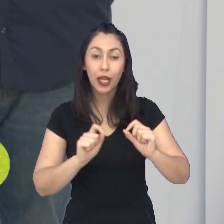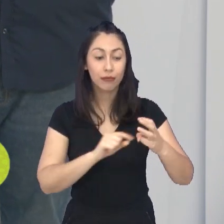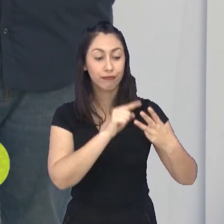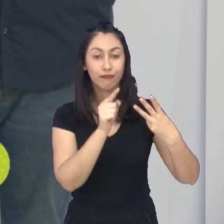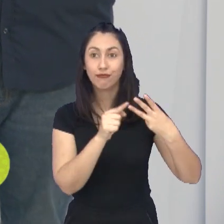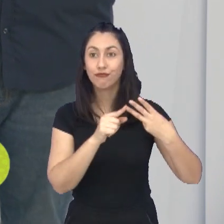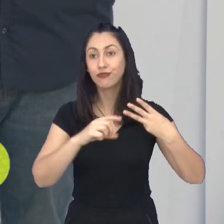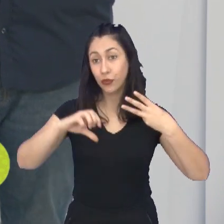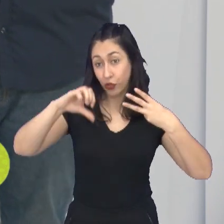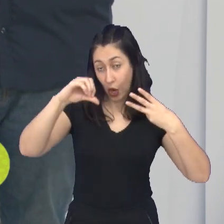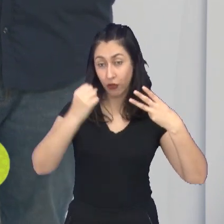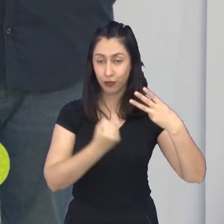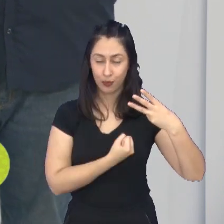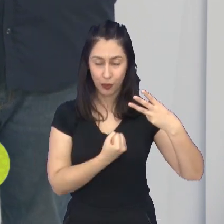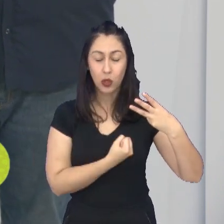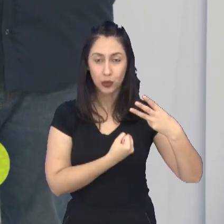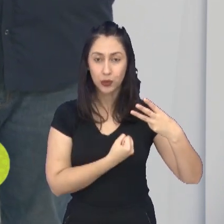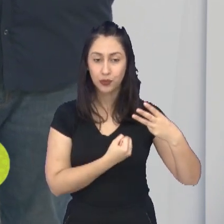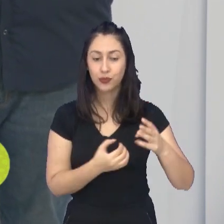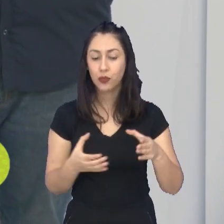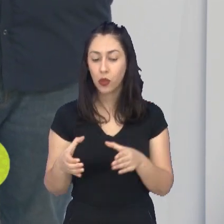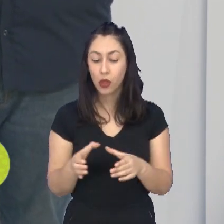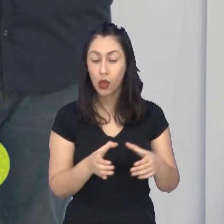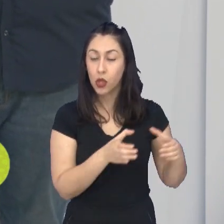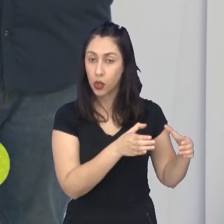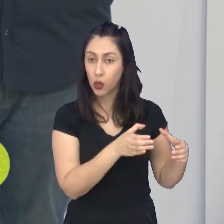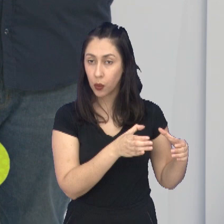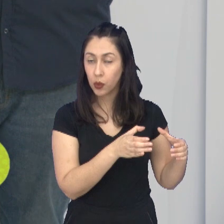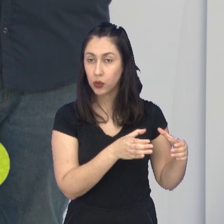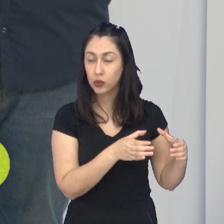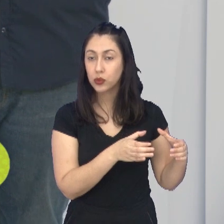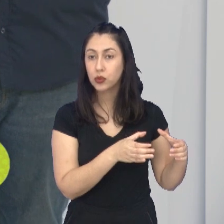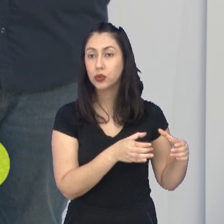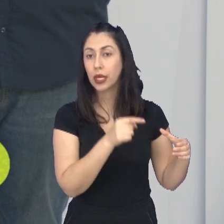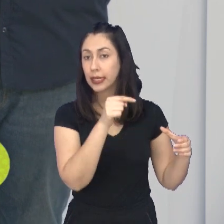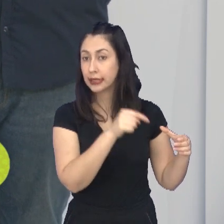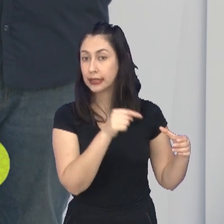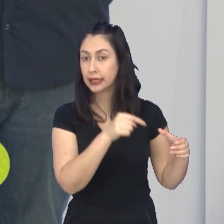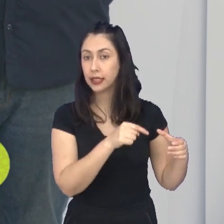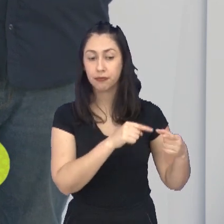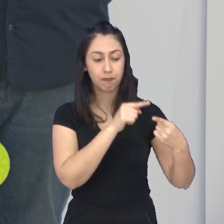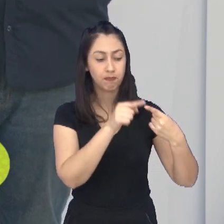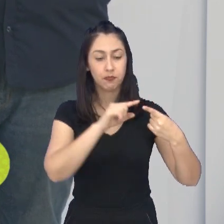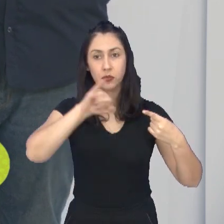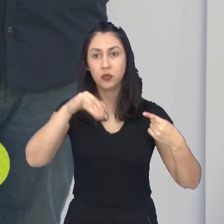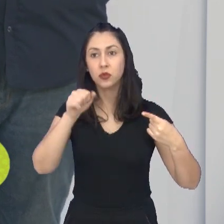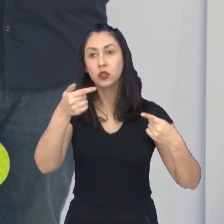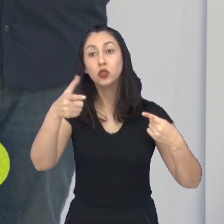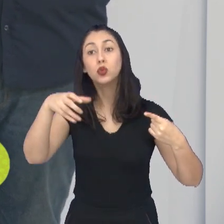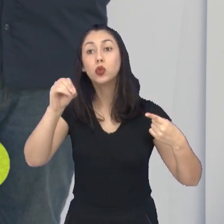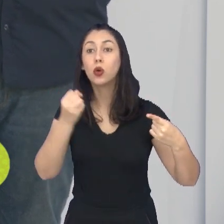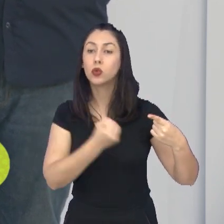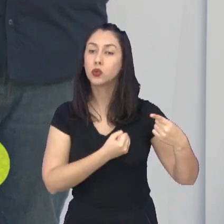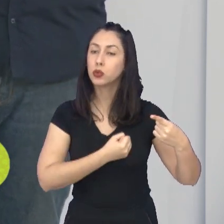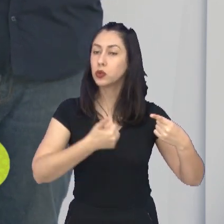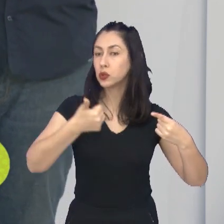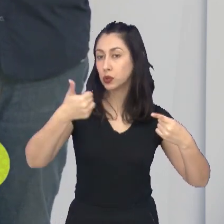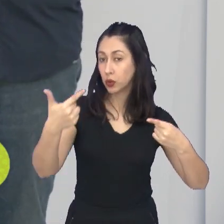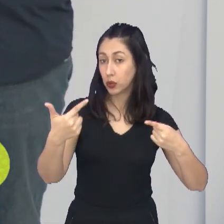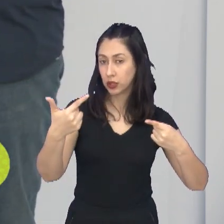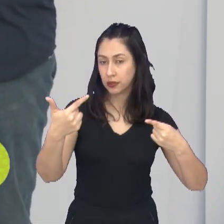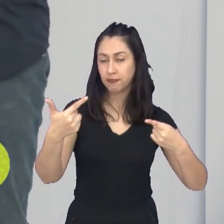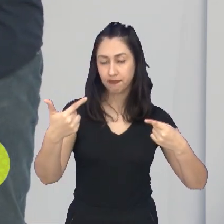pontos, 5 rebotes e 1 assistência. Pelo lado da equipe do Pinheiros, o João Fidelis, 12 pontos e 6 rebotes, o melhor